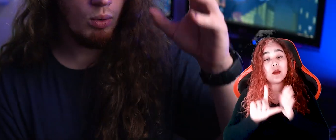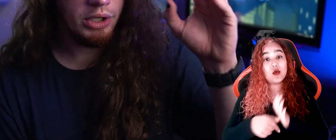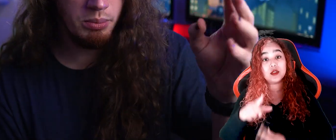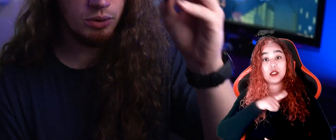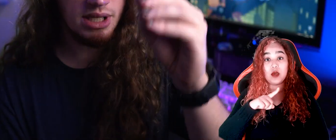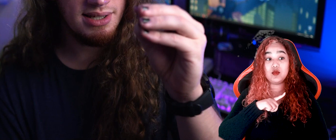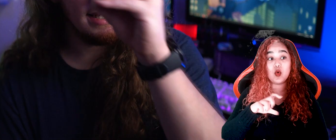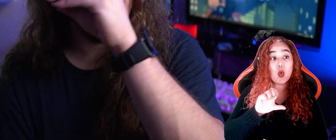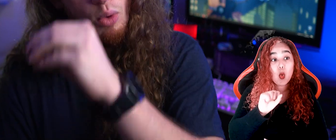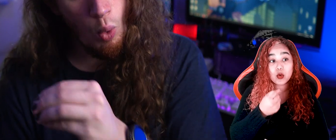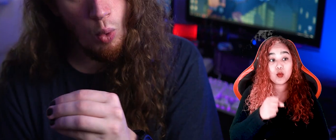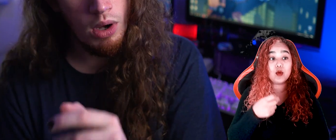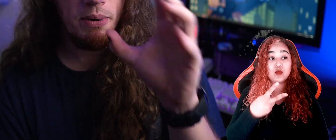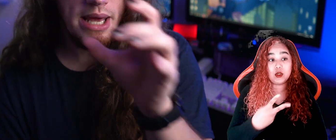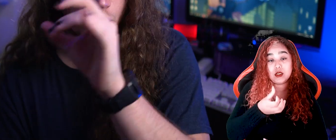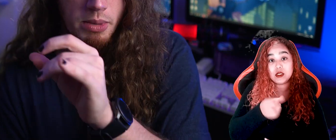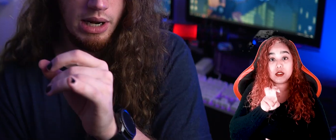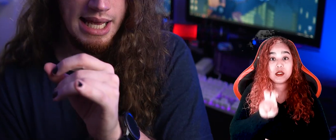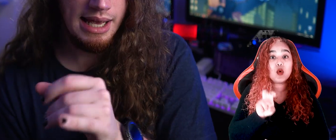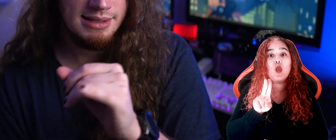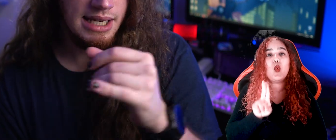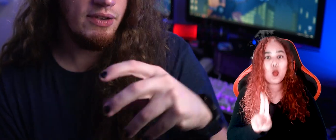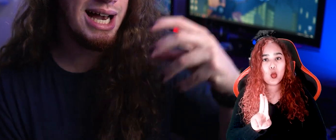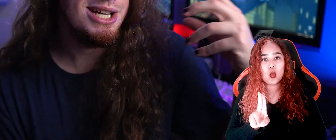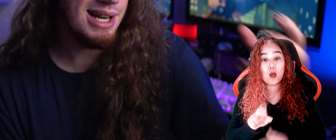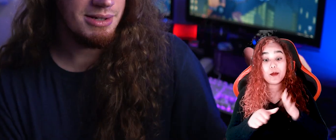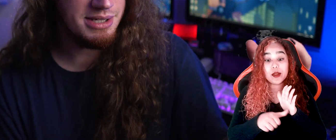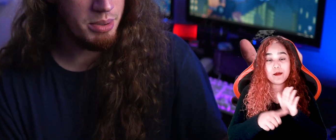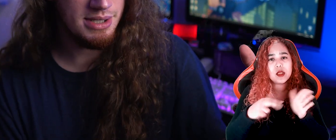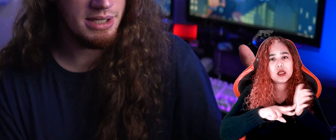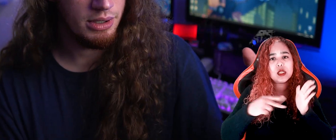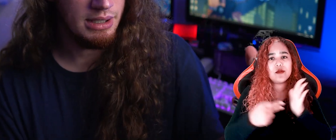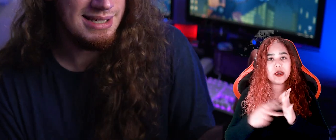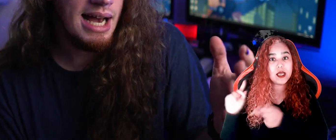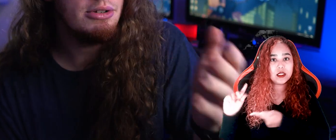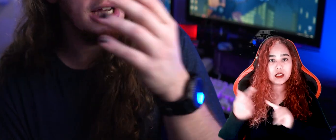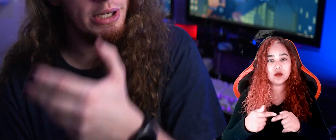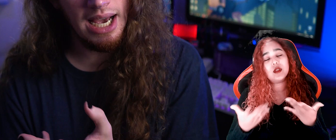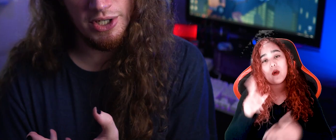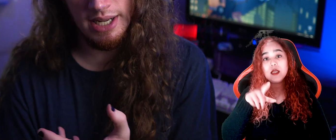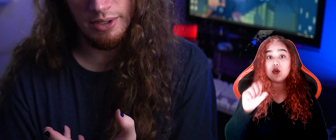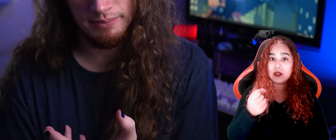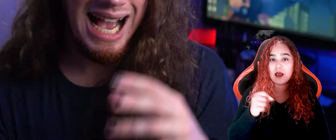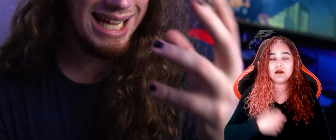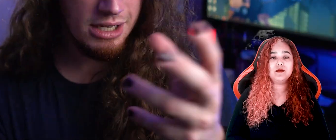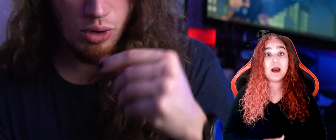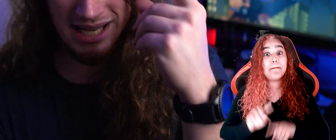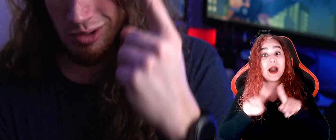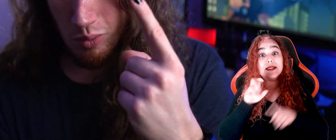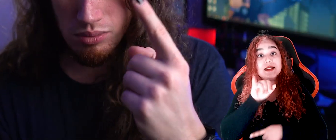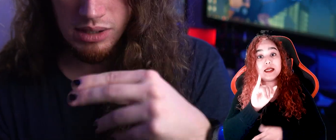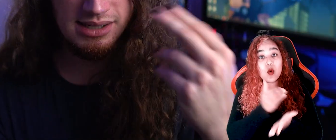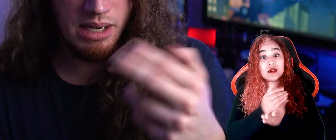a gente tem o 8265U. O primeiro número ali significa a geração desse processador. Nesse caso, ele é de oitava geração. Ah, e